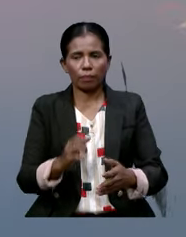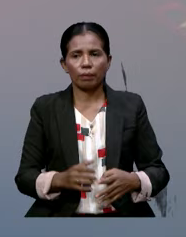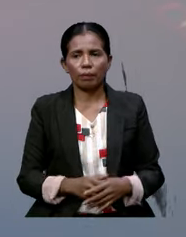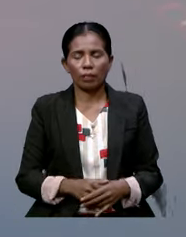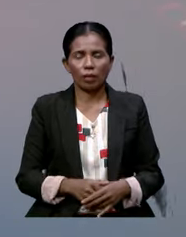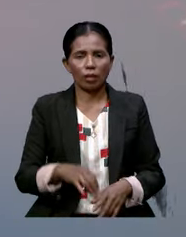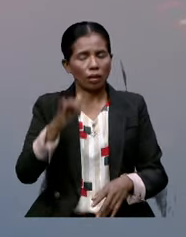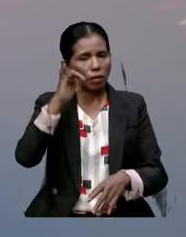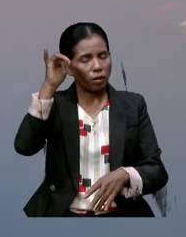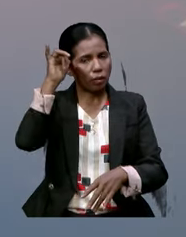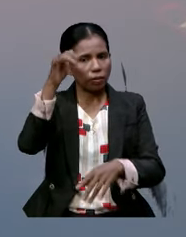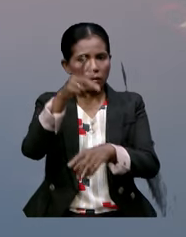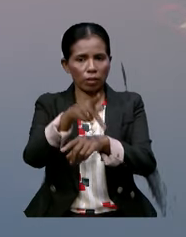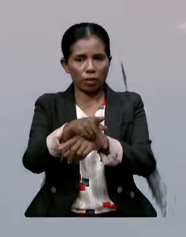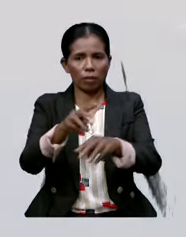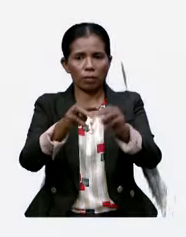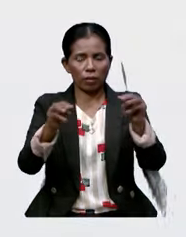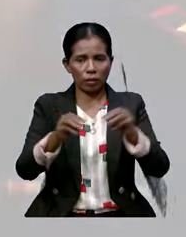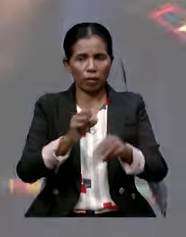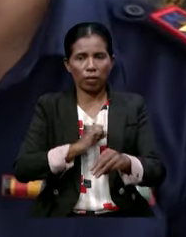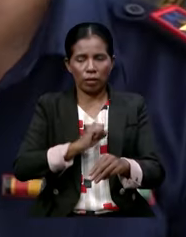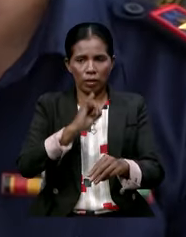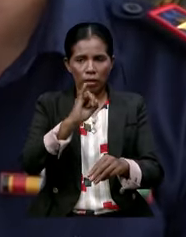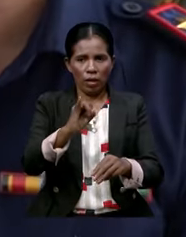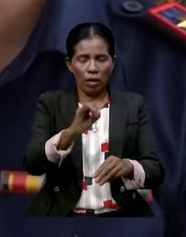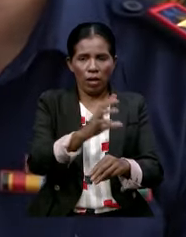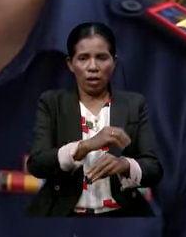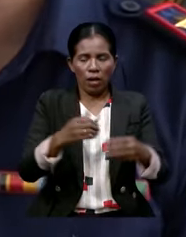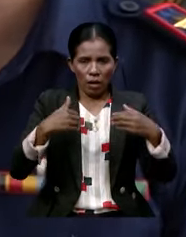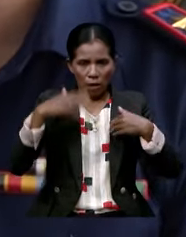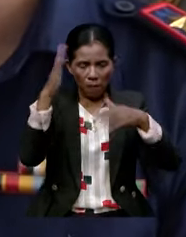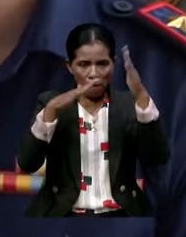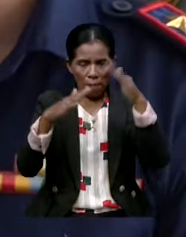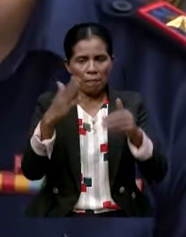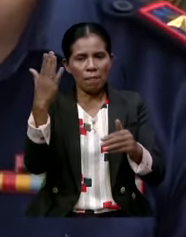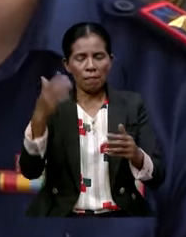No Horcalan, e a município Covalima, e a um incidente ida, e a Nabá,